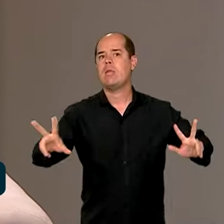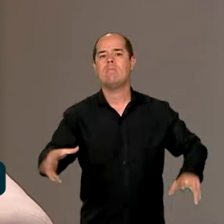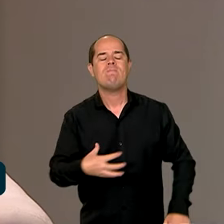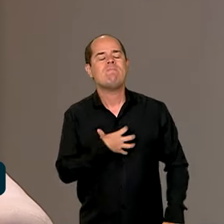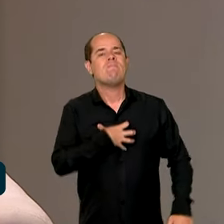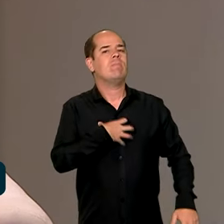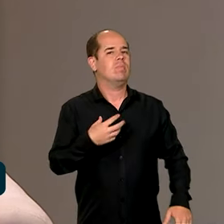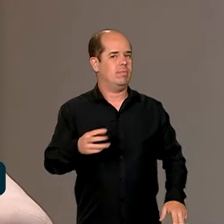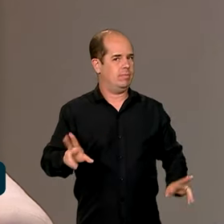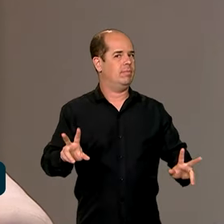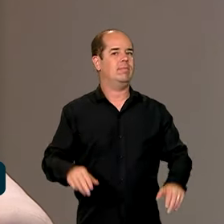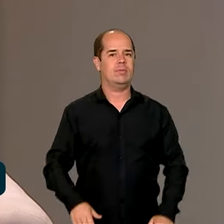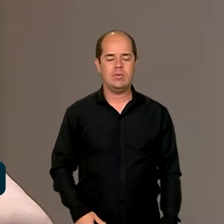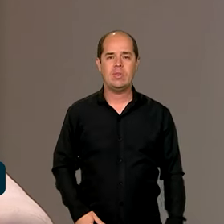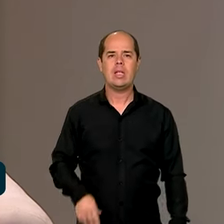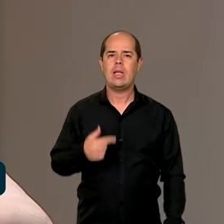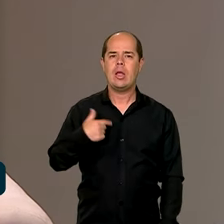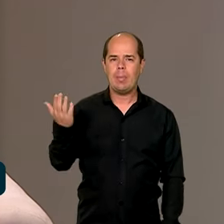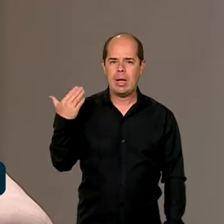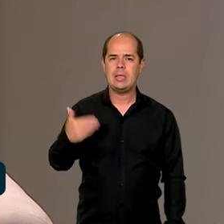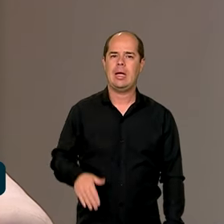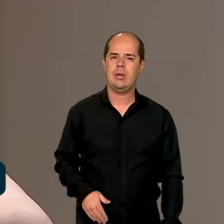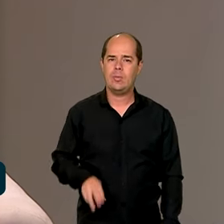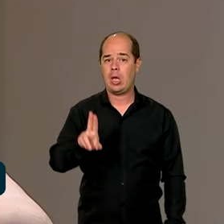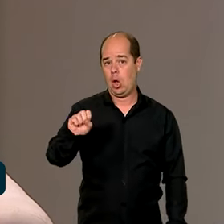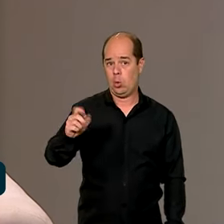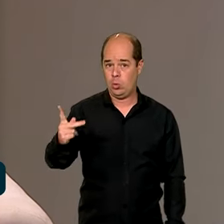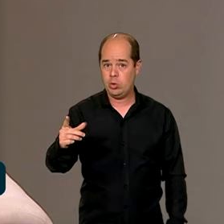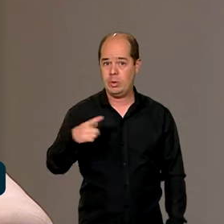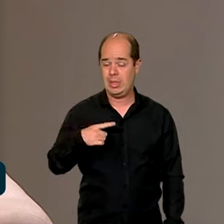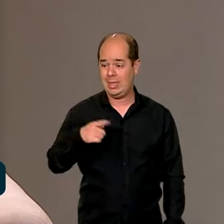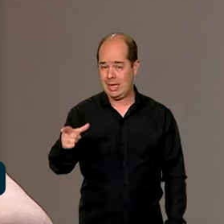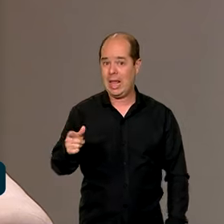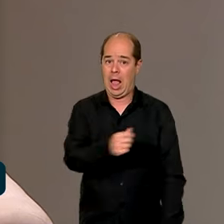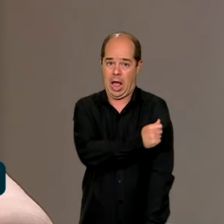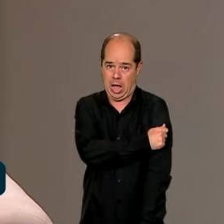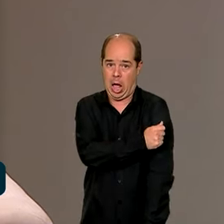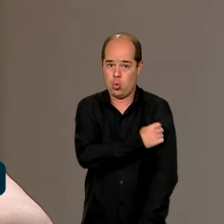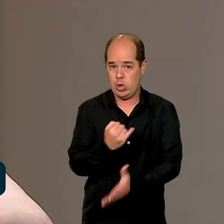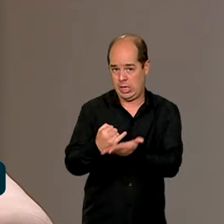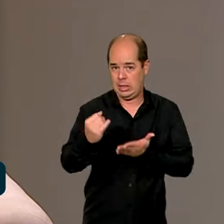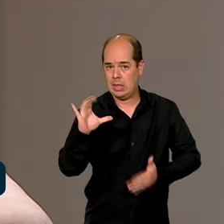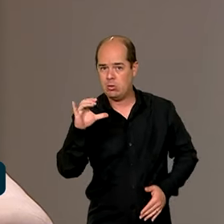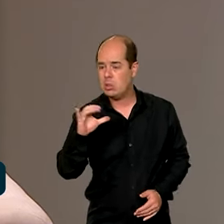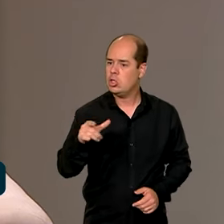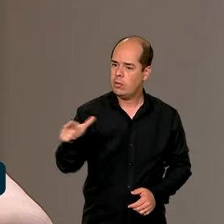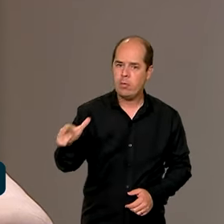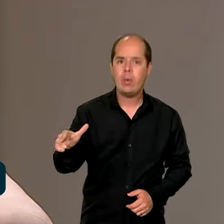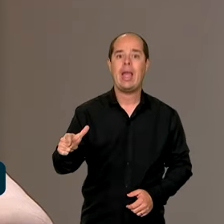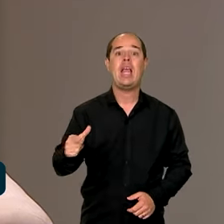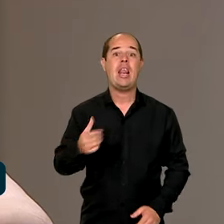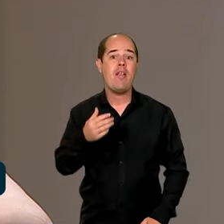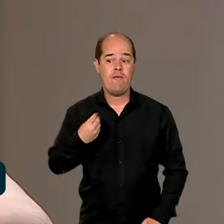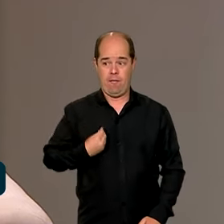Universidade de São Paulo, muitos alunos de iniciação científica que tiveram muito sucesso depois na vida. Aliás, nós